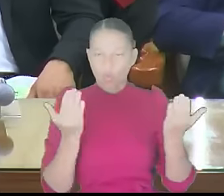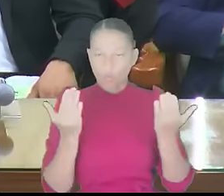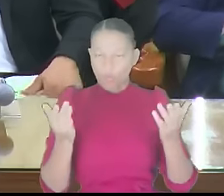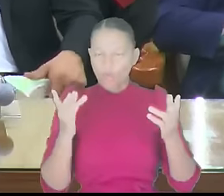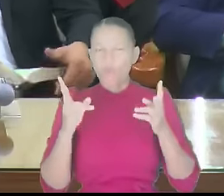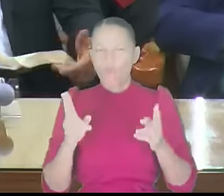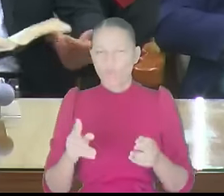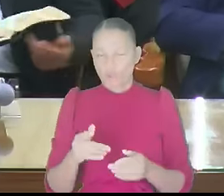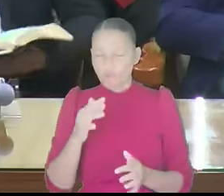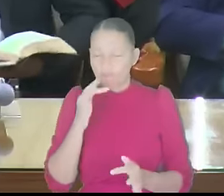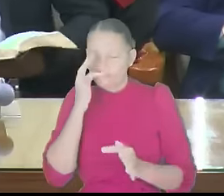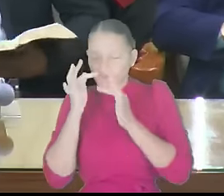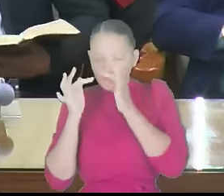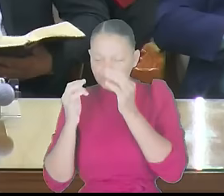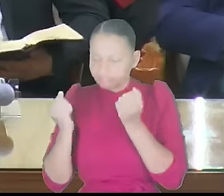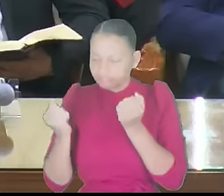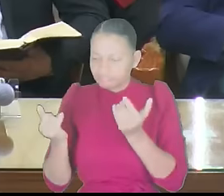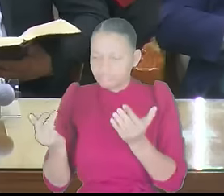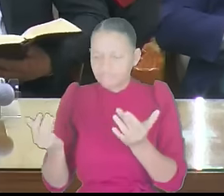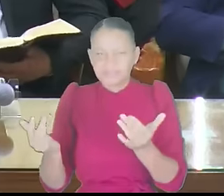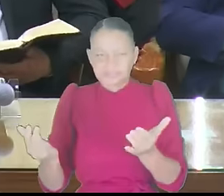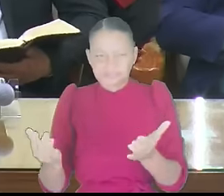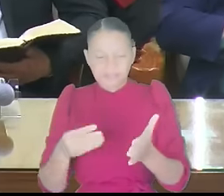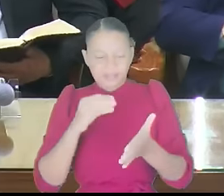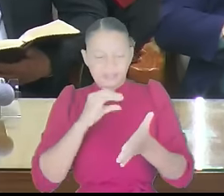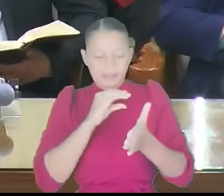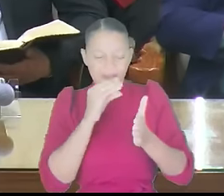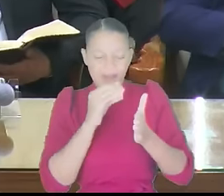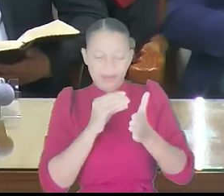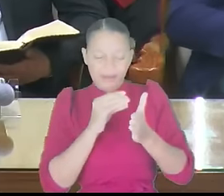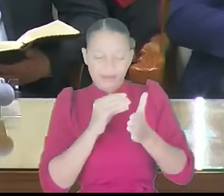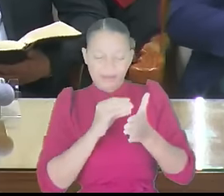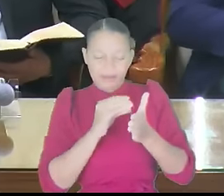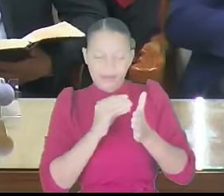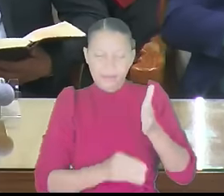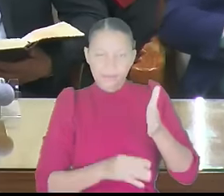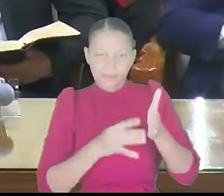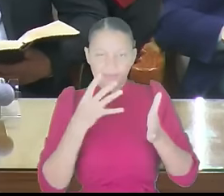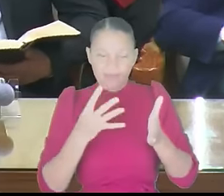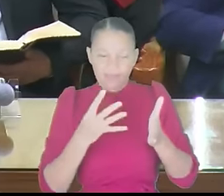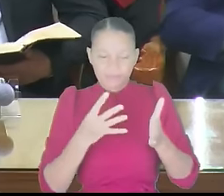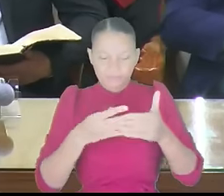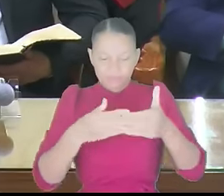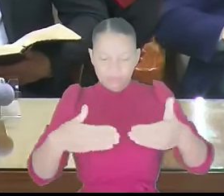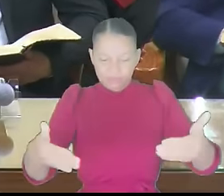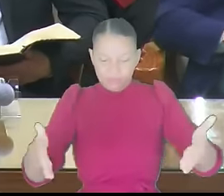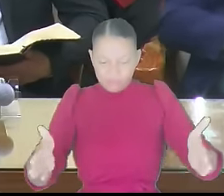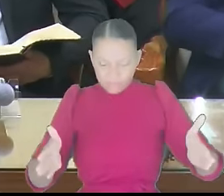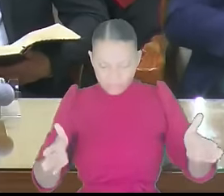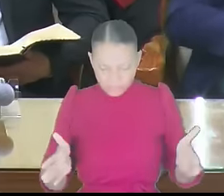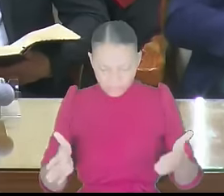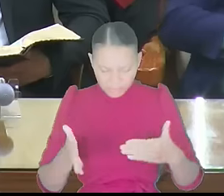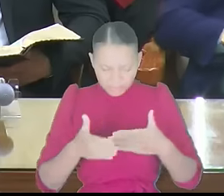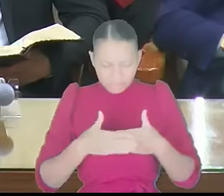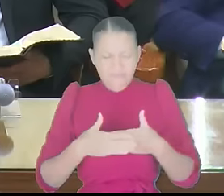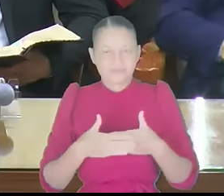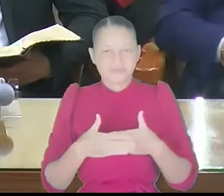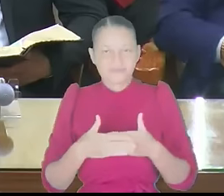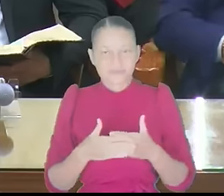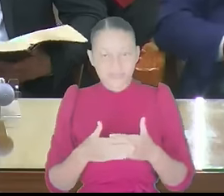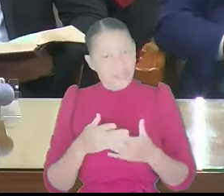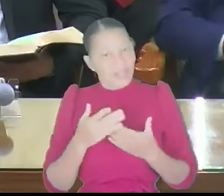Capítulo 4 diz assim: jardim fechado és tu, irmã minha. Foi assim ou não foi? Jesus falando com a